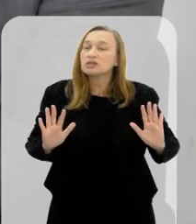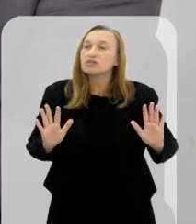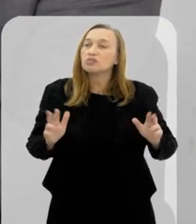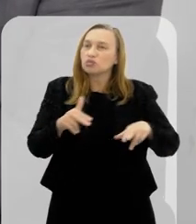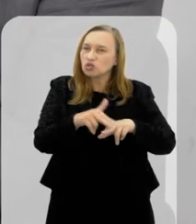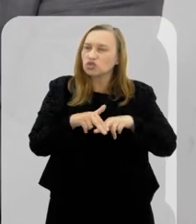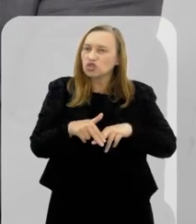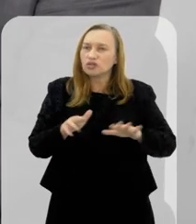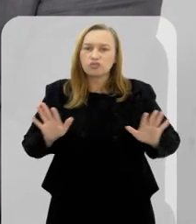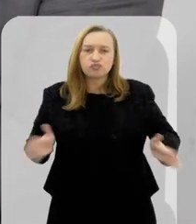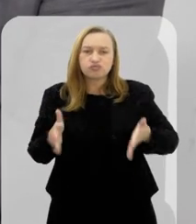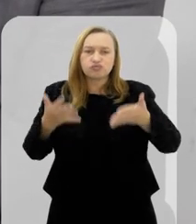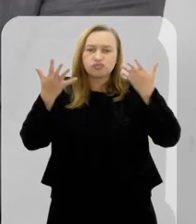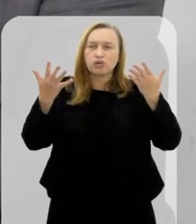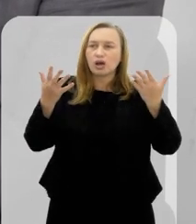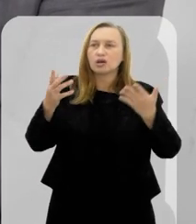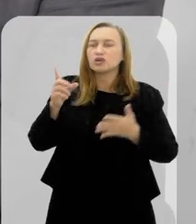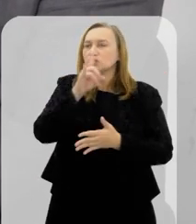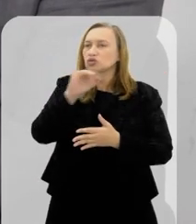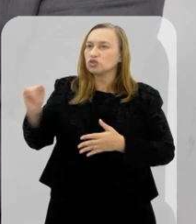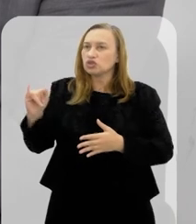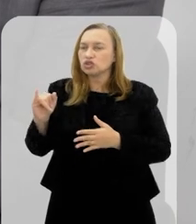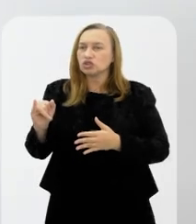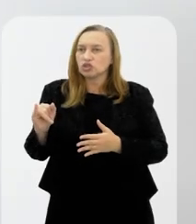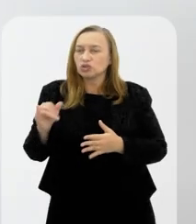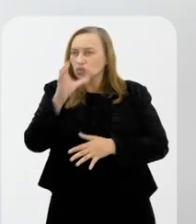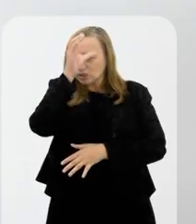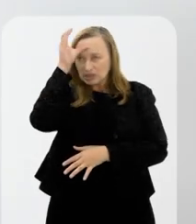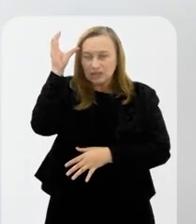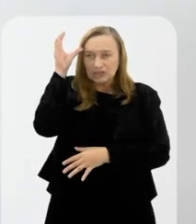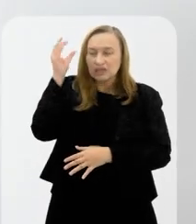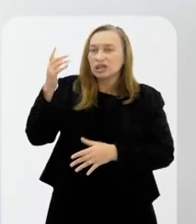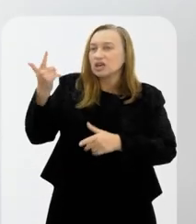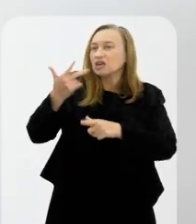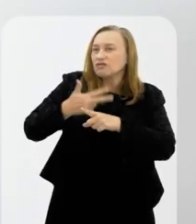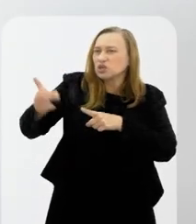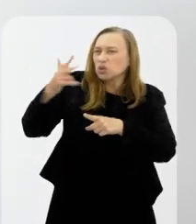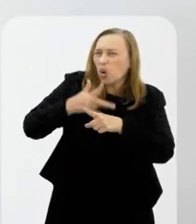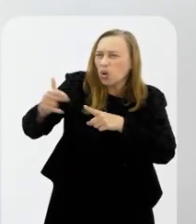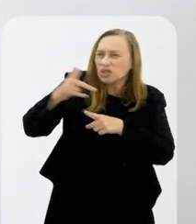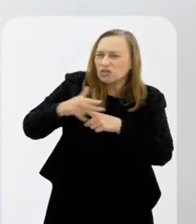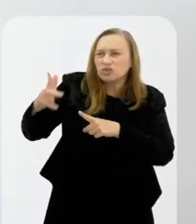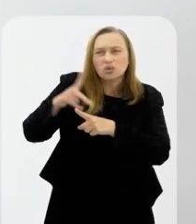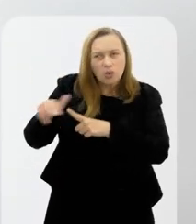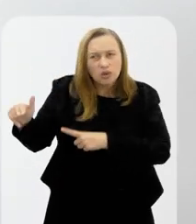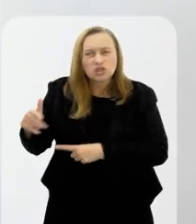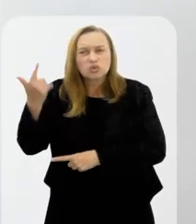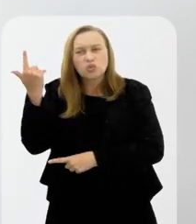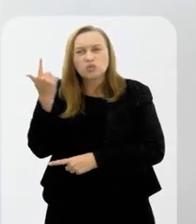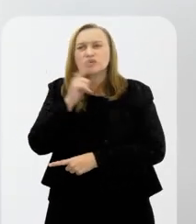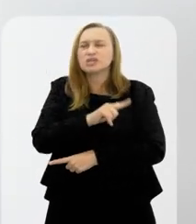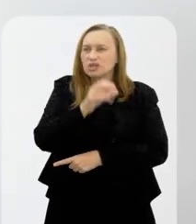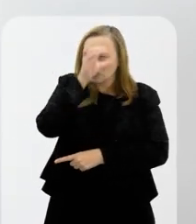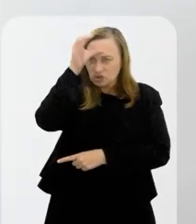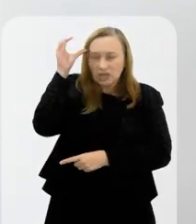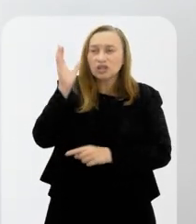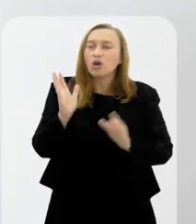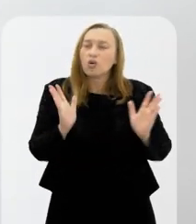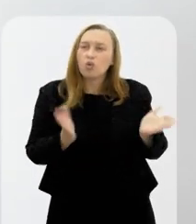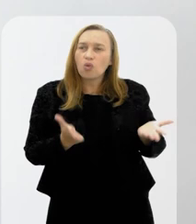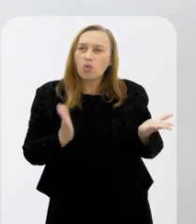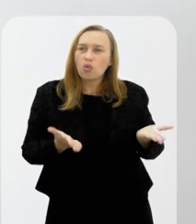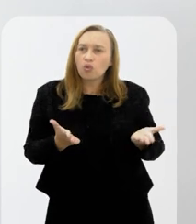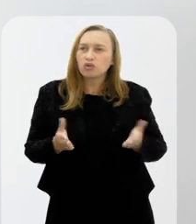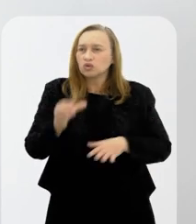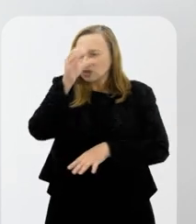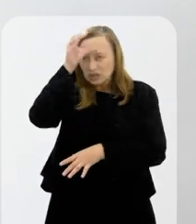do nosso dia o nosso dia do Consumidor ele se deve pelas conquistas e que os consumidores conseguiram né então hoje